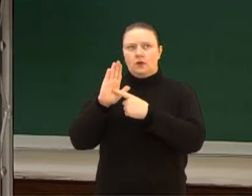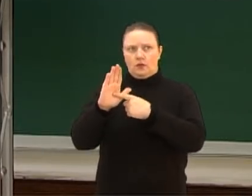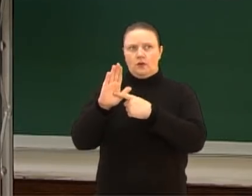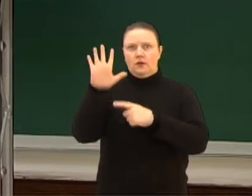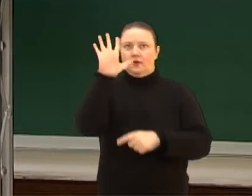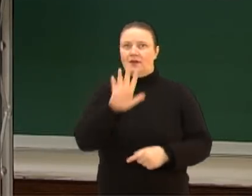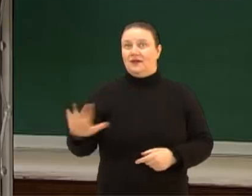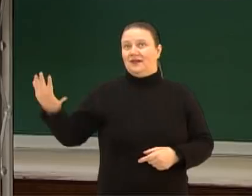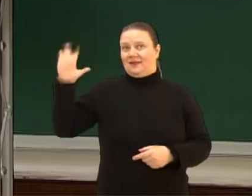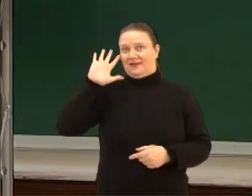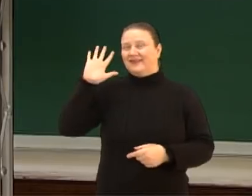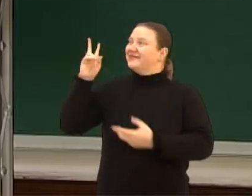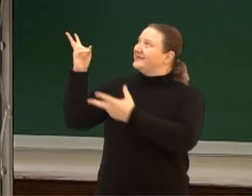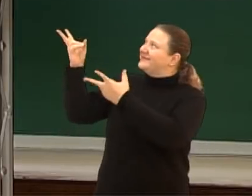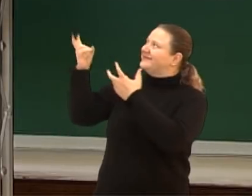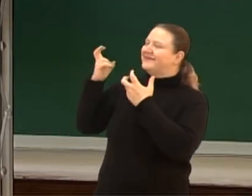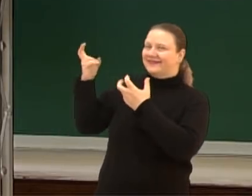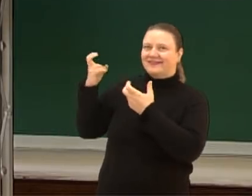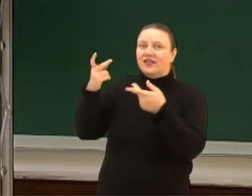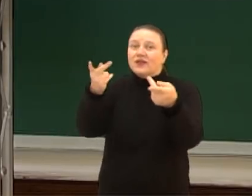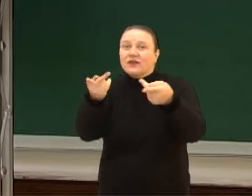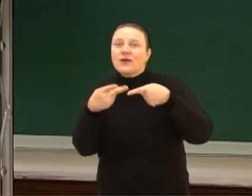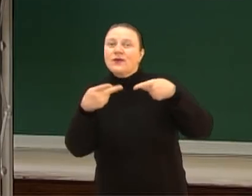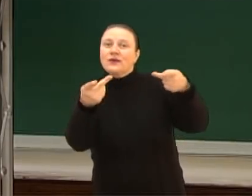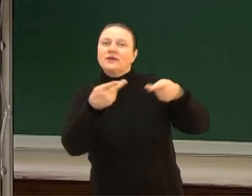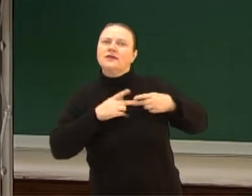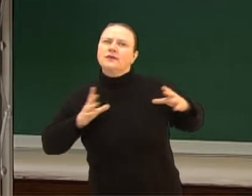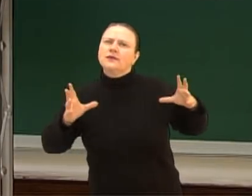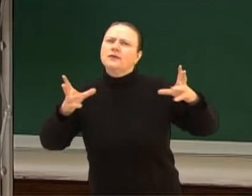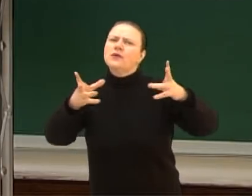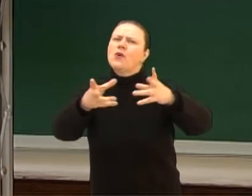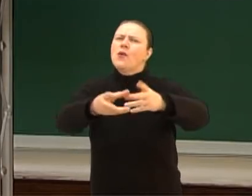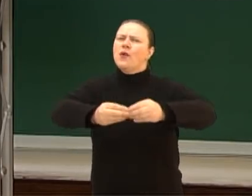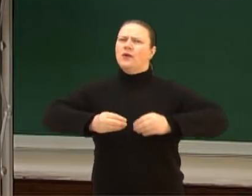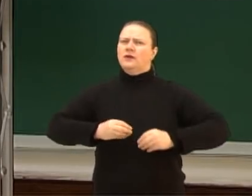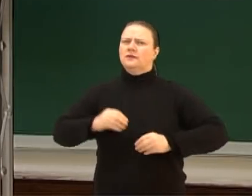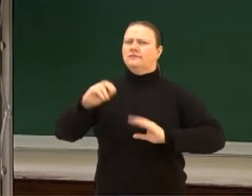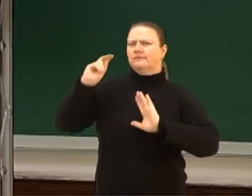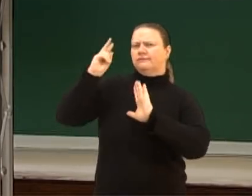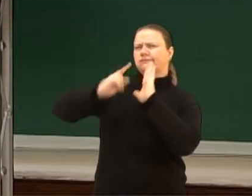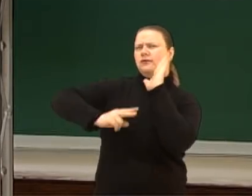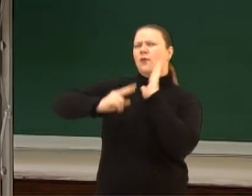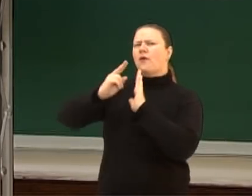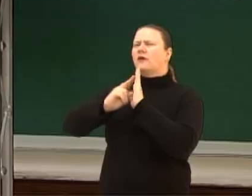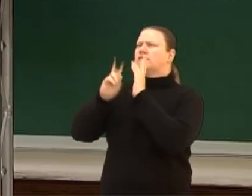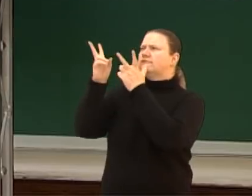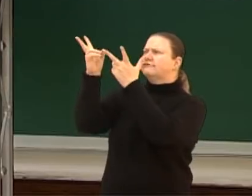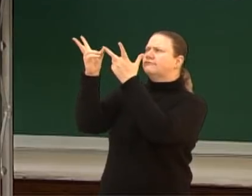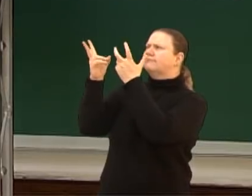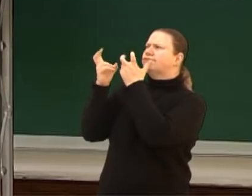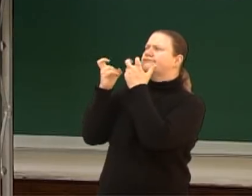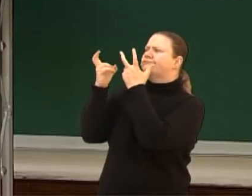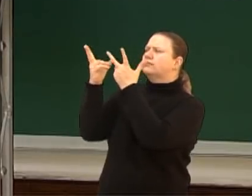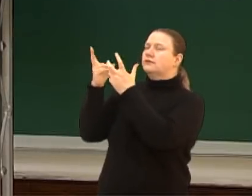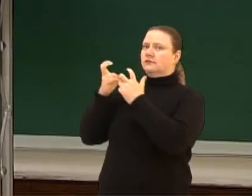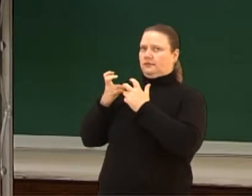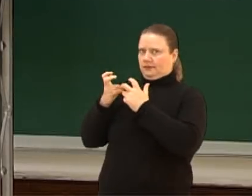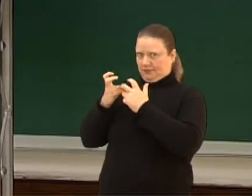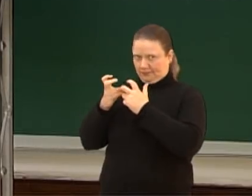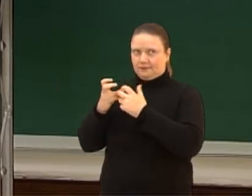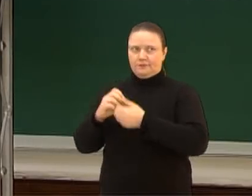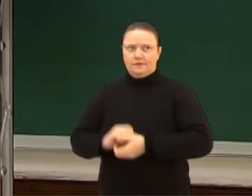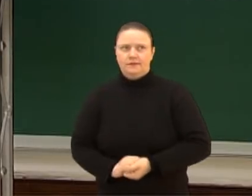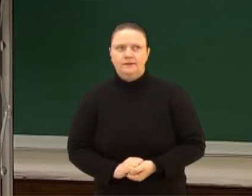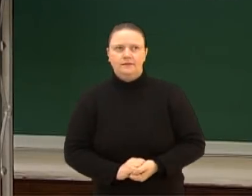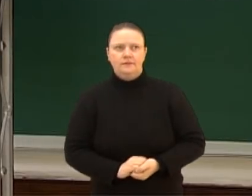para a gente fazer a leitura, né? Queria convidar vocês a realizarem essa leitura comigo, tá bom? Então vamos à leitura